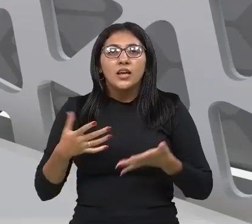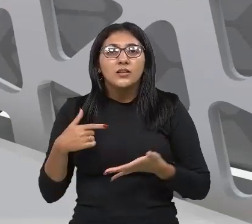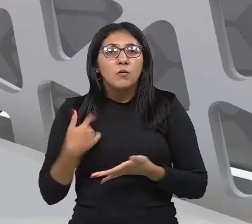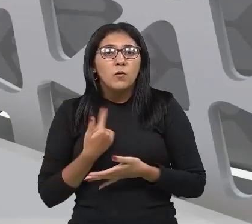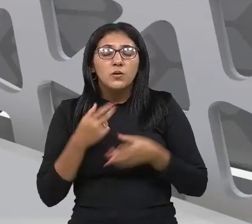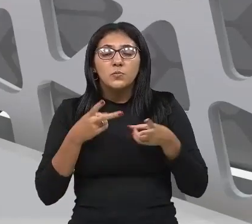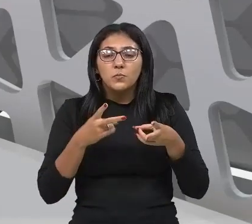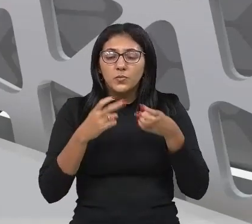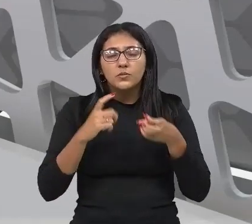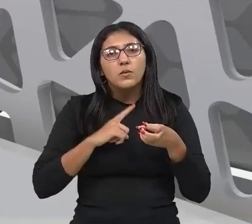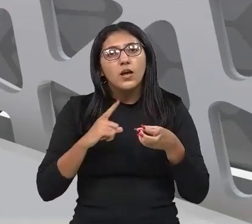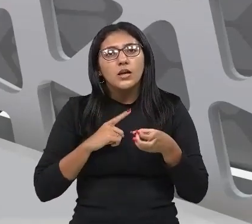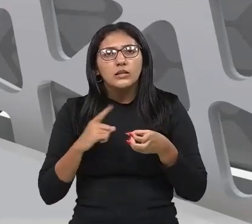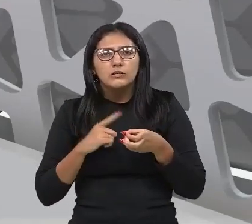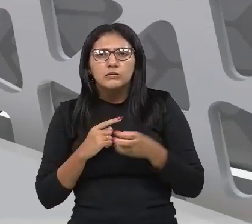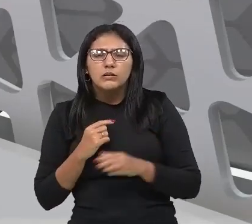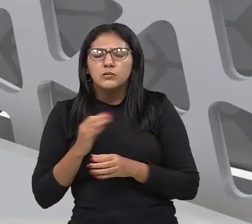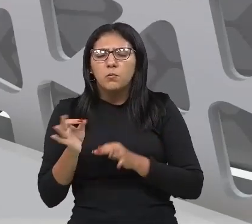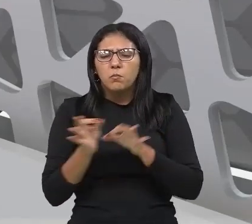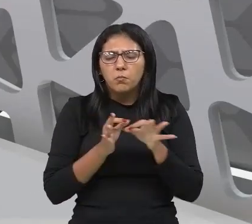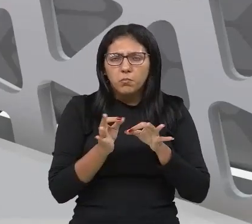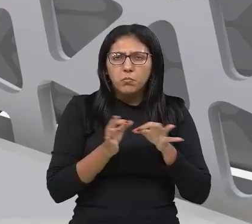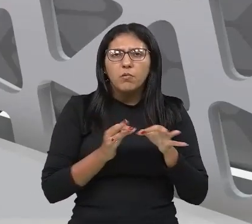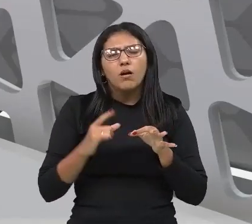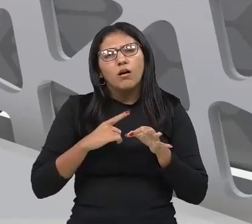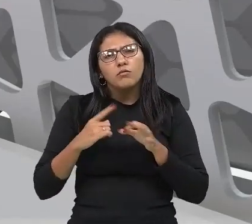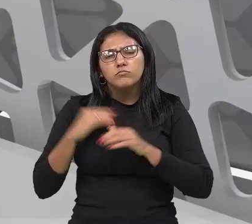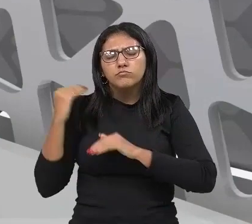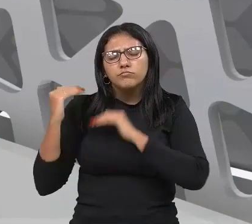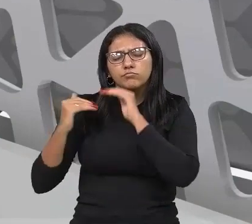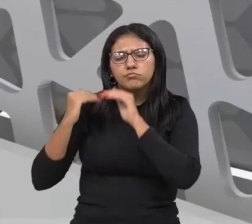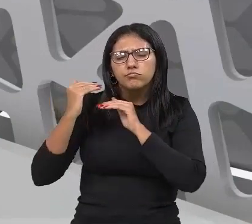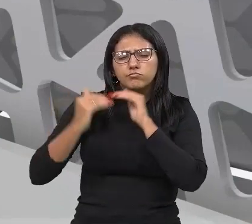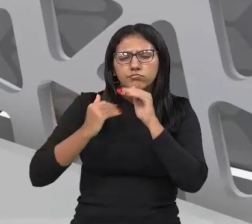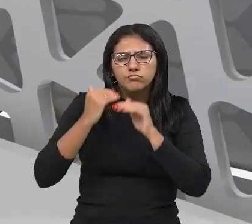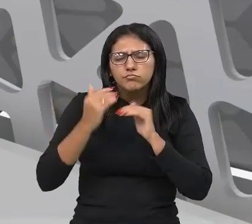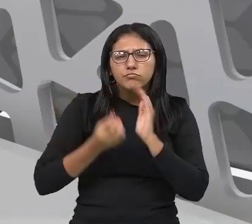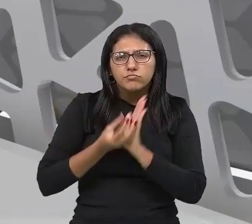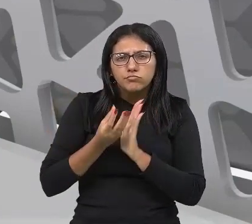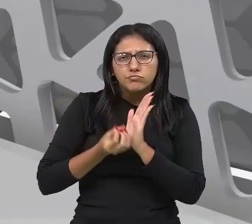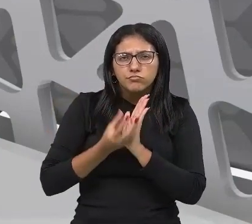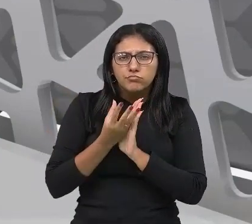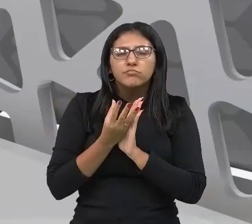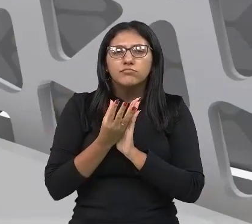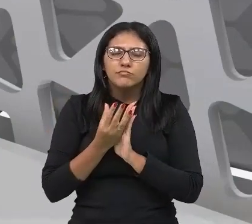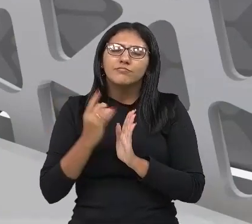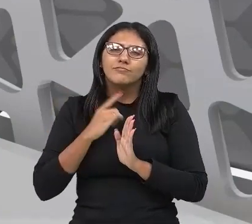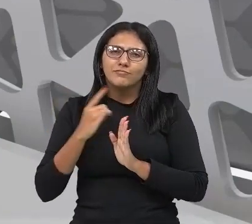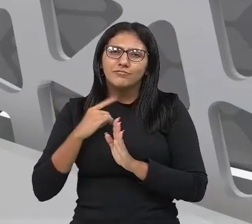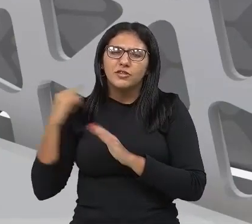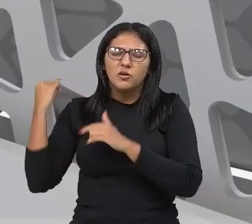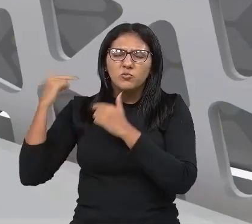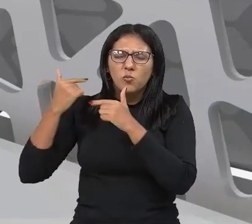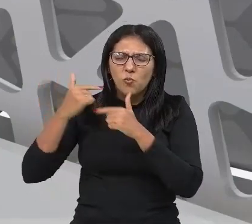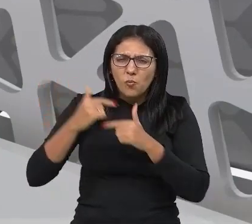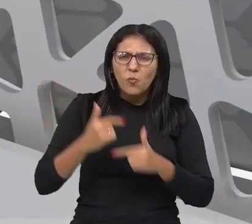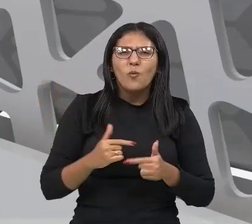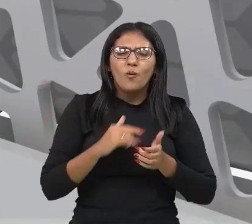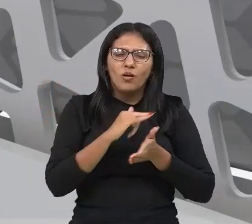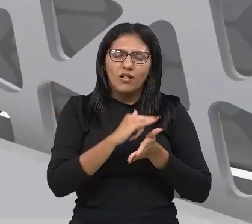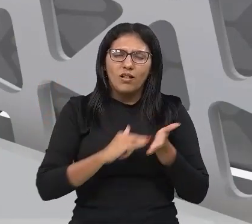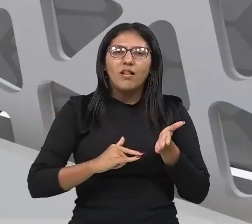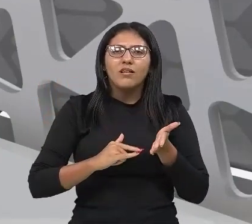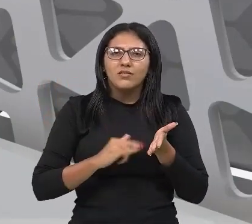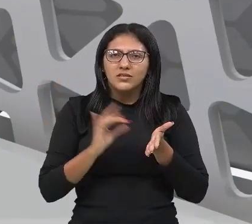verificar que essas formações que foram ocorrendo, que foram surgindo, vieram através desses tratados que foram